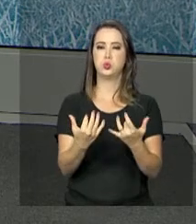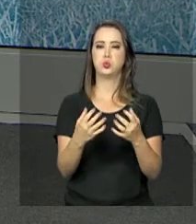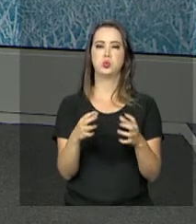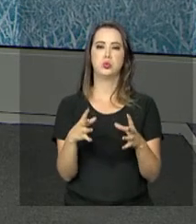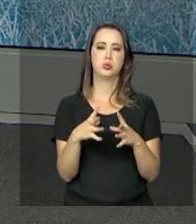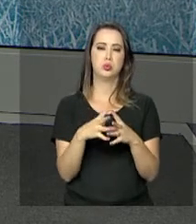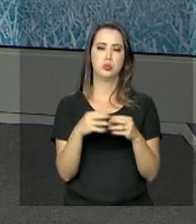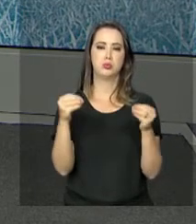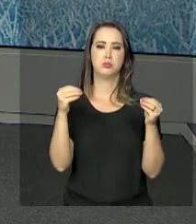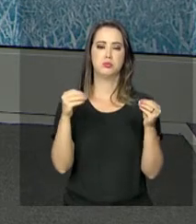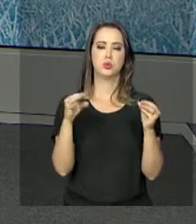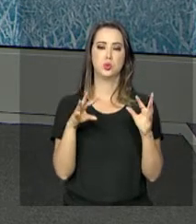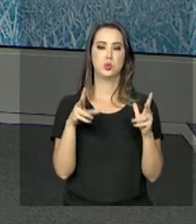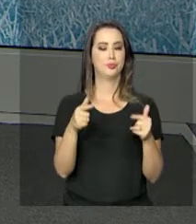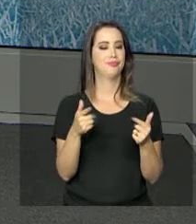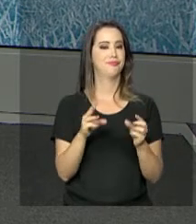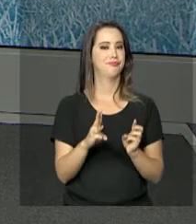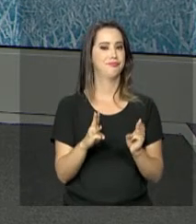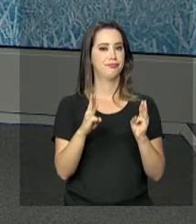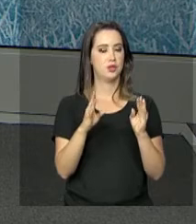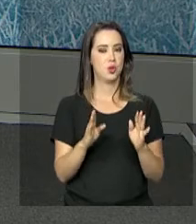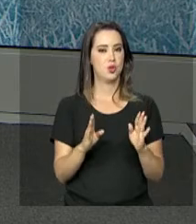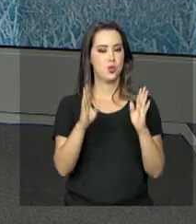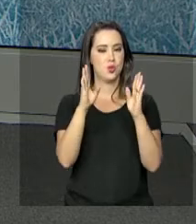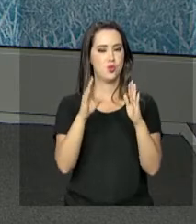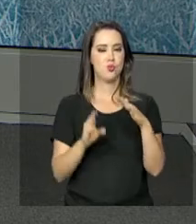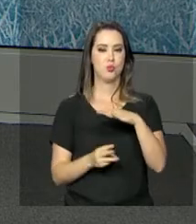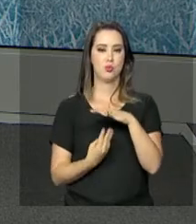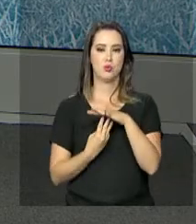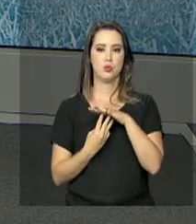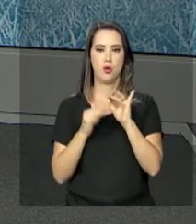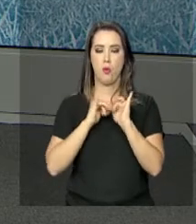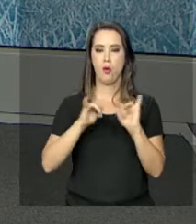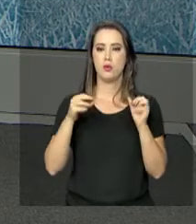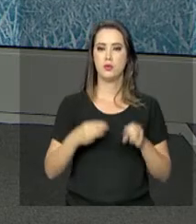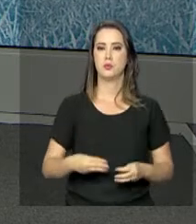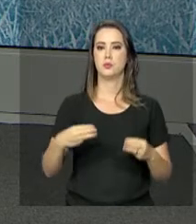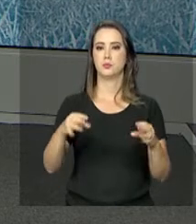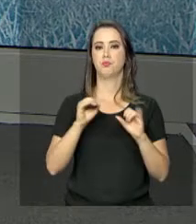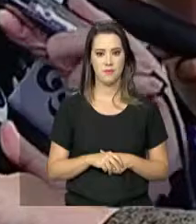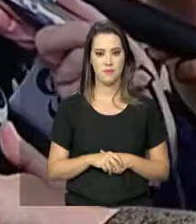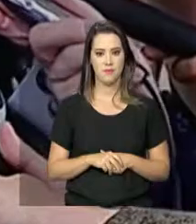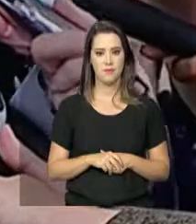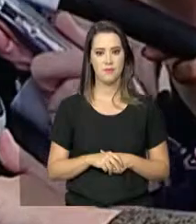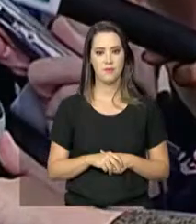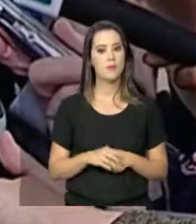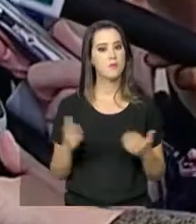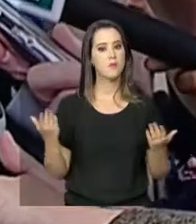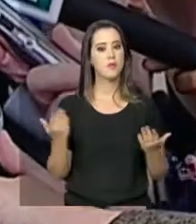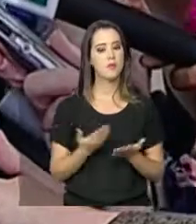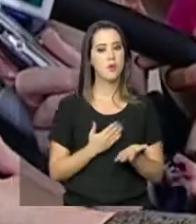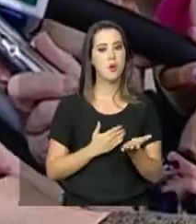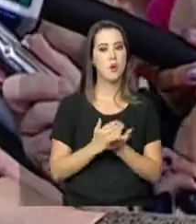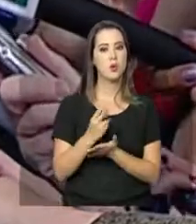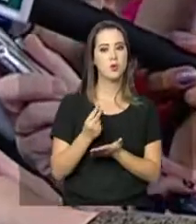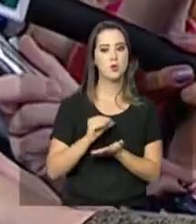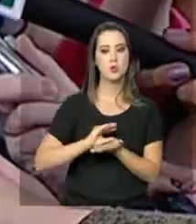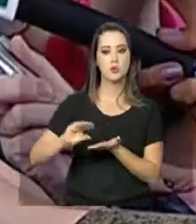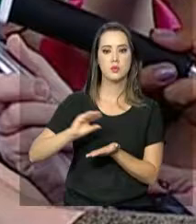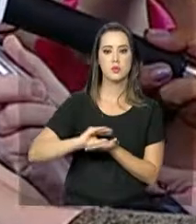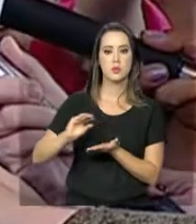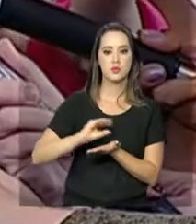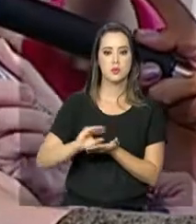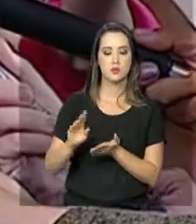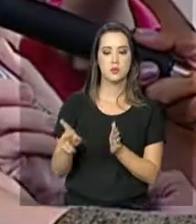todo o acervo da instituição no início do mês o anúncio foi feito pelo ministério da educação hoje o recurso estará na conta